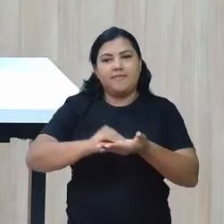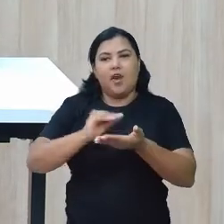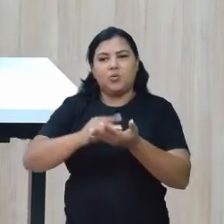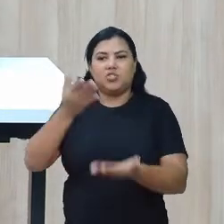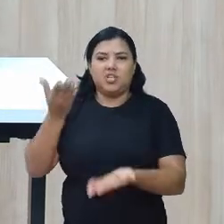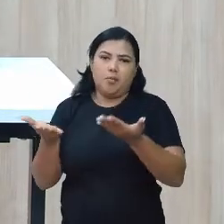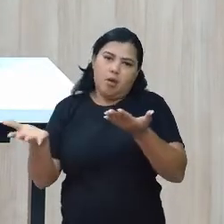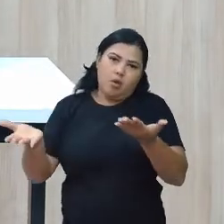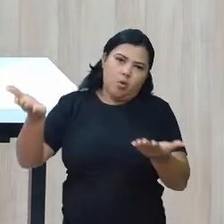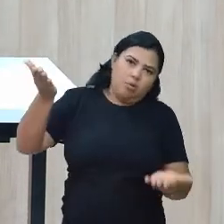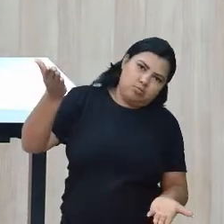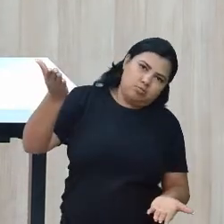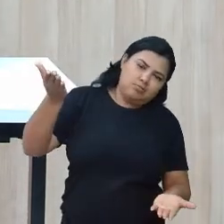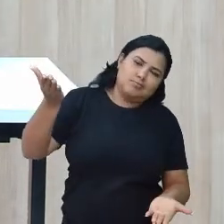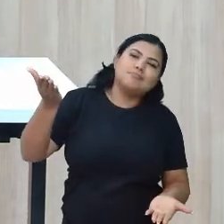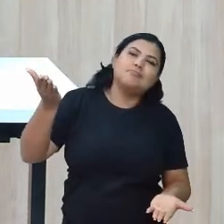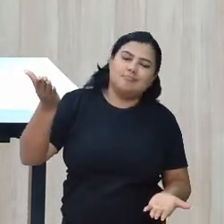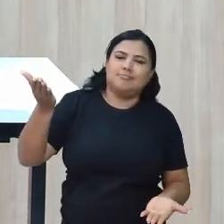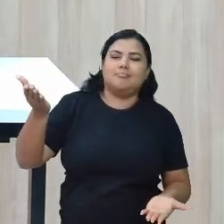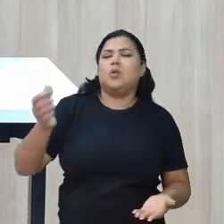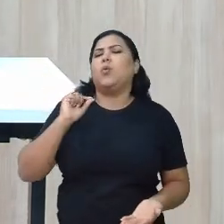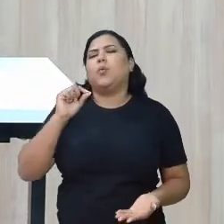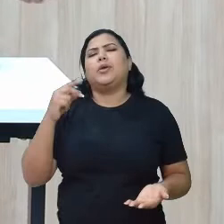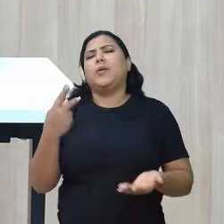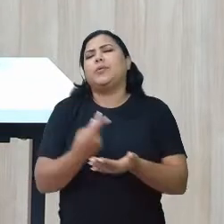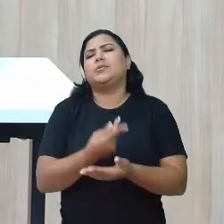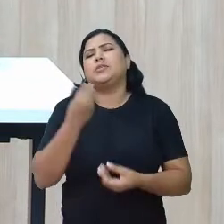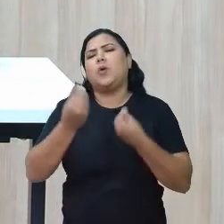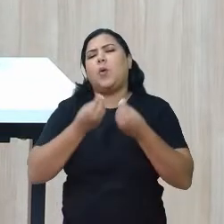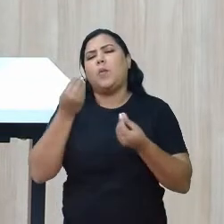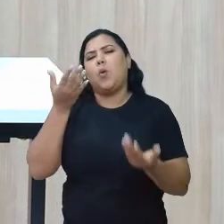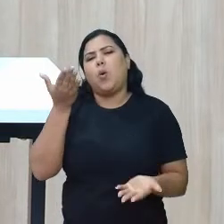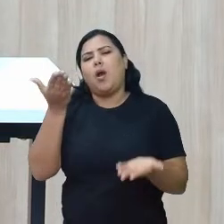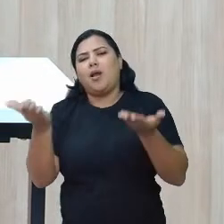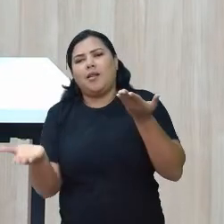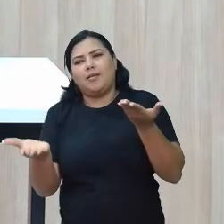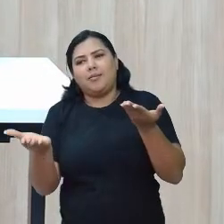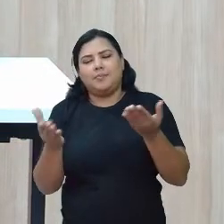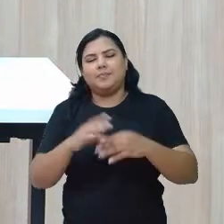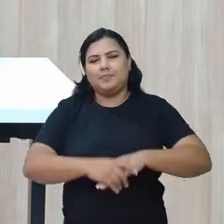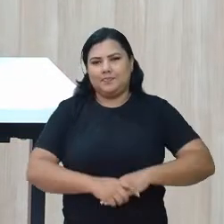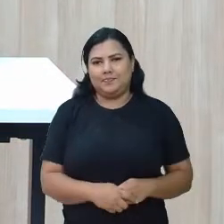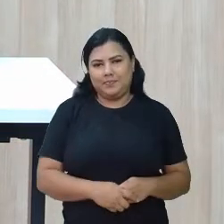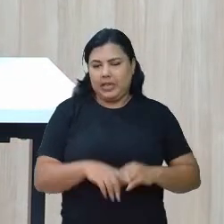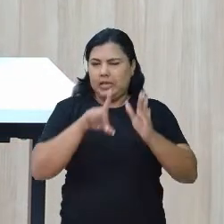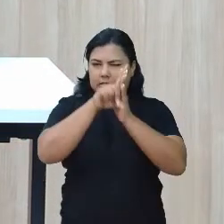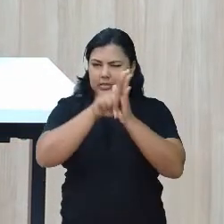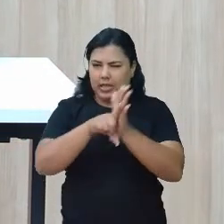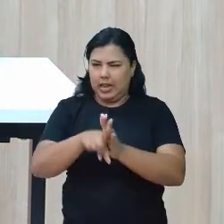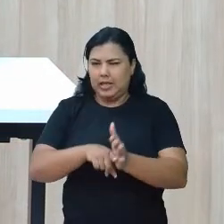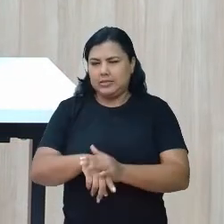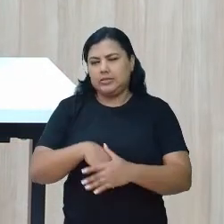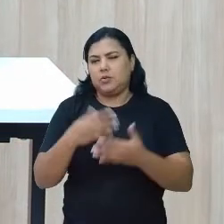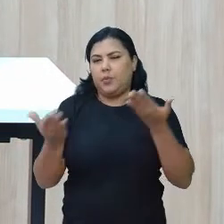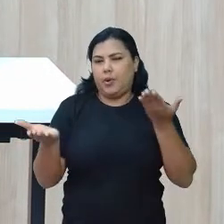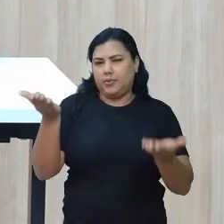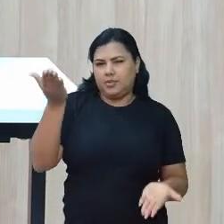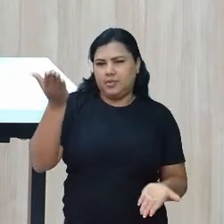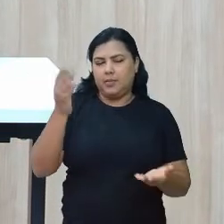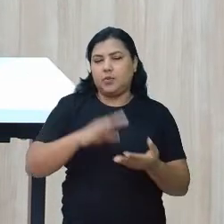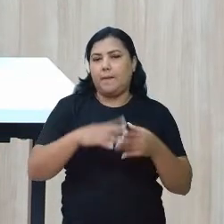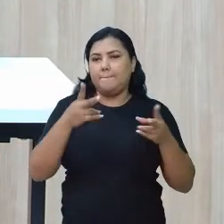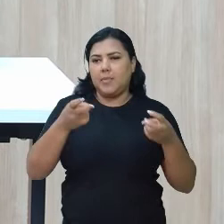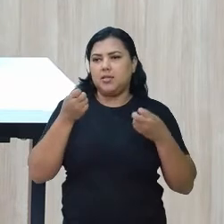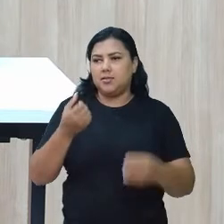quando a balança está desequilibrada, o que é que eu posso trazer dessa questão, dessa análise do desequilíbrio. Então perceba